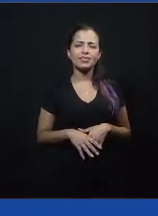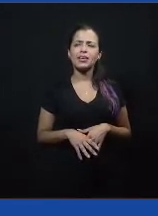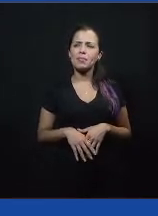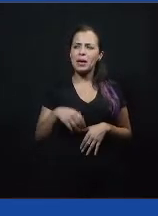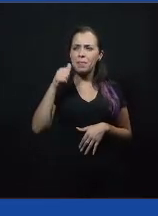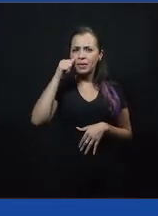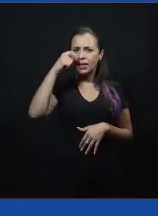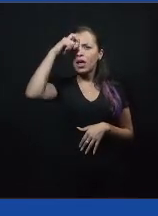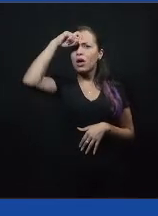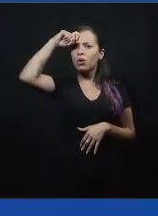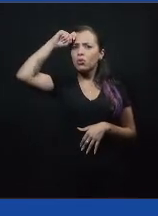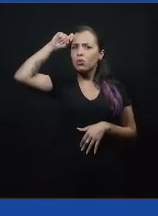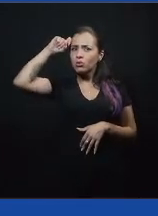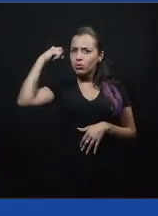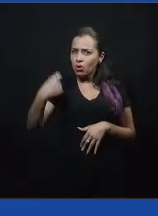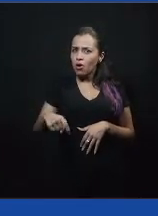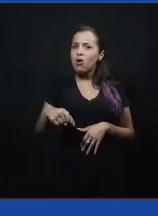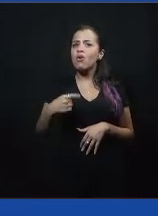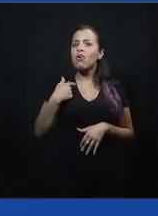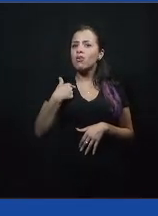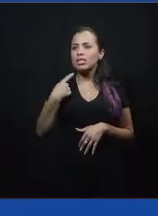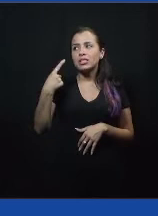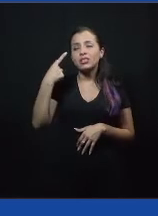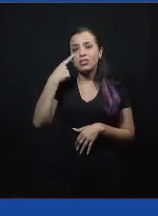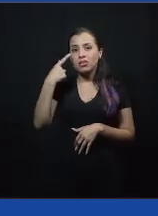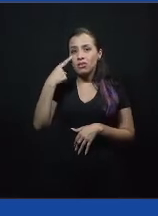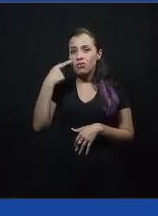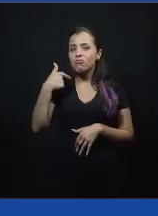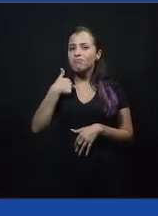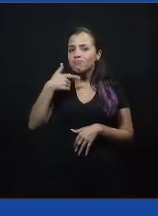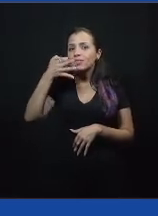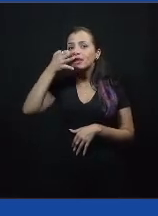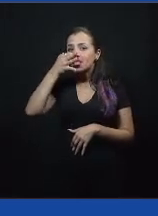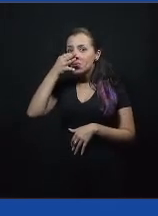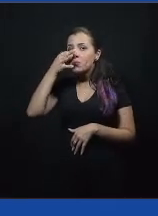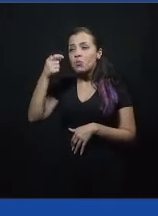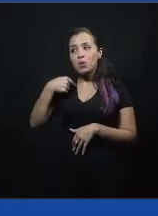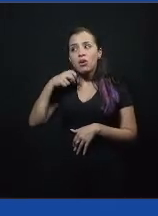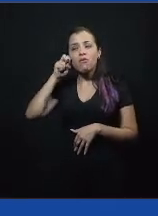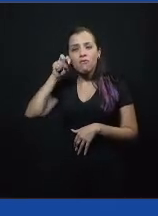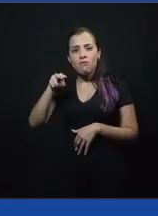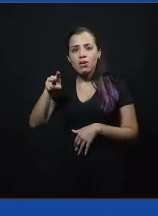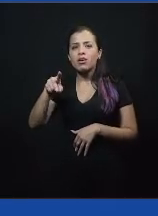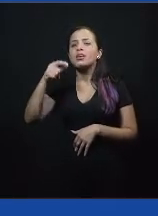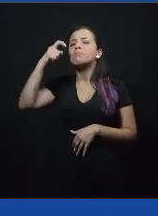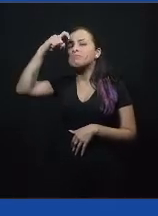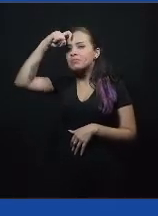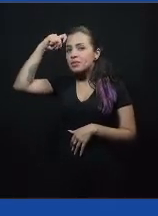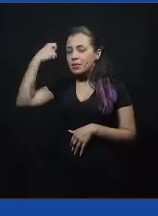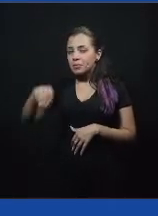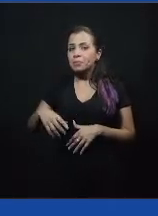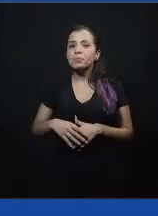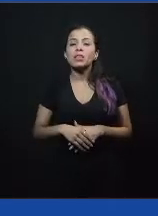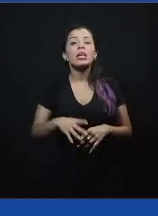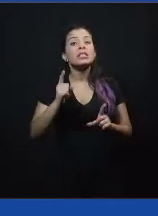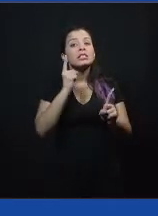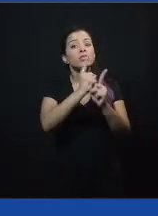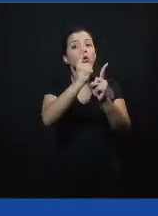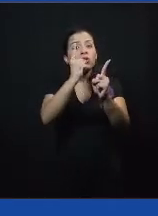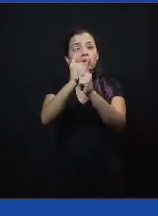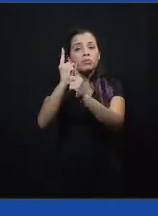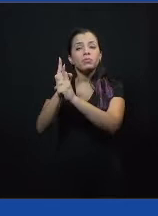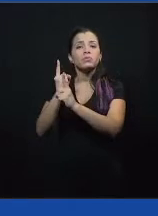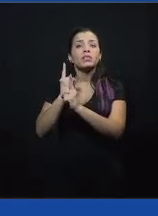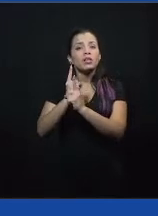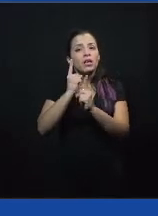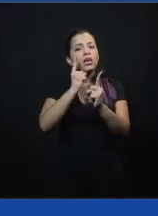trabalharam gente nossa eu sou ó testemunhas Isto é a cada encontro novo elas inventavam uma